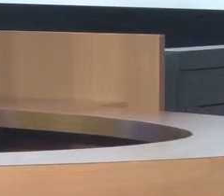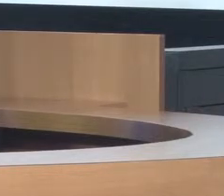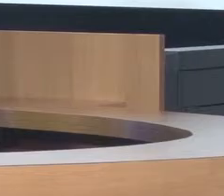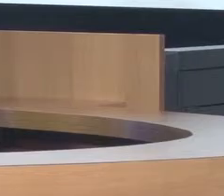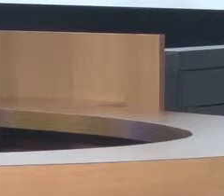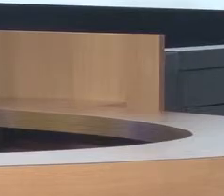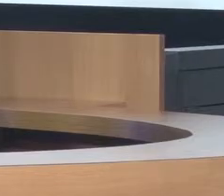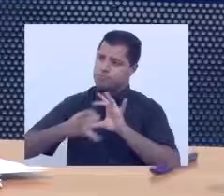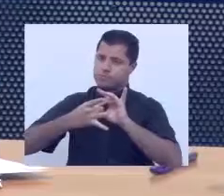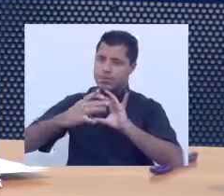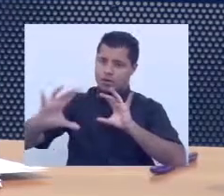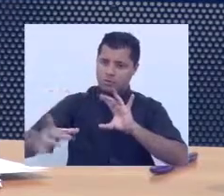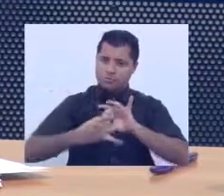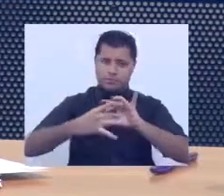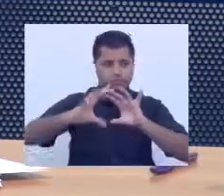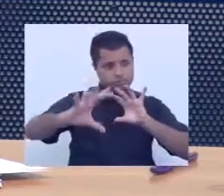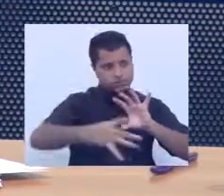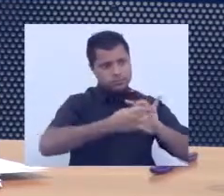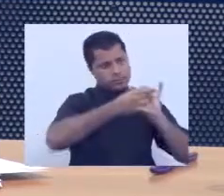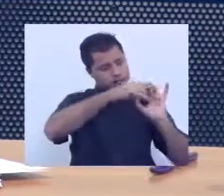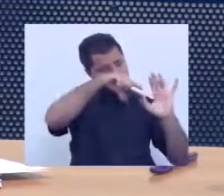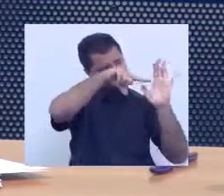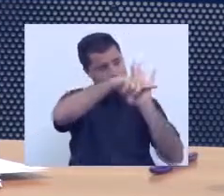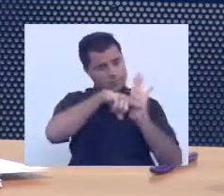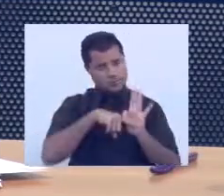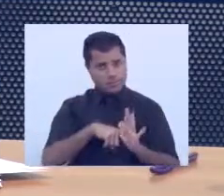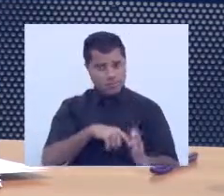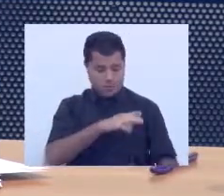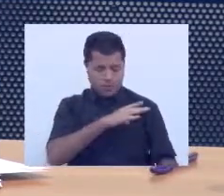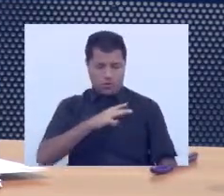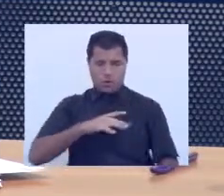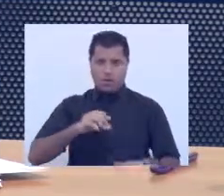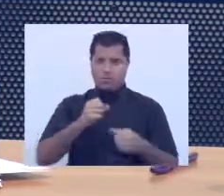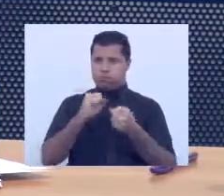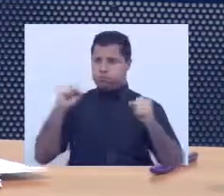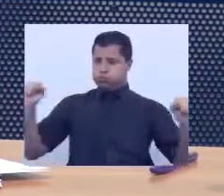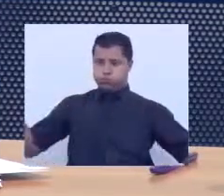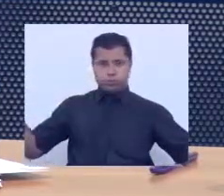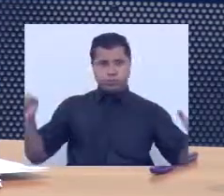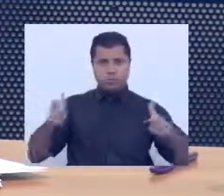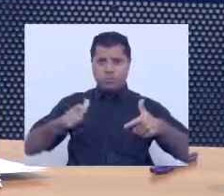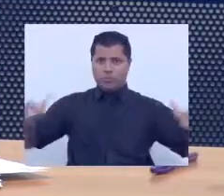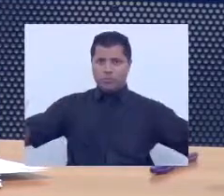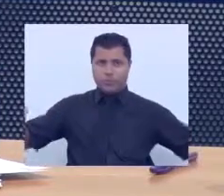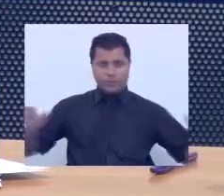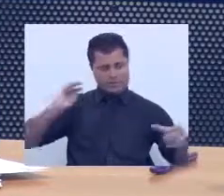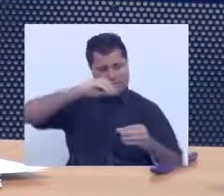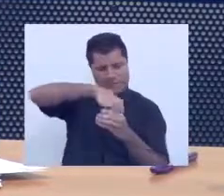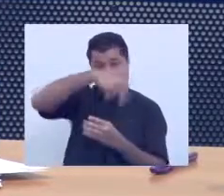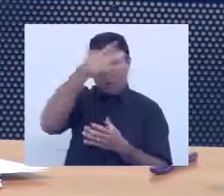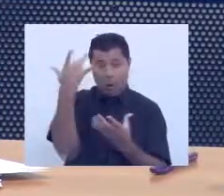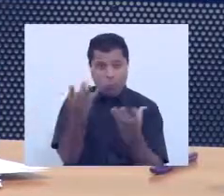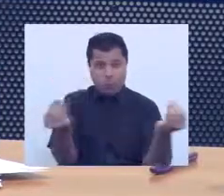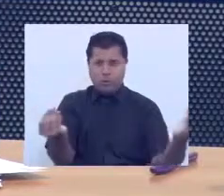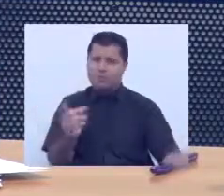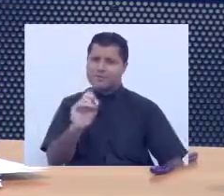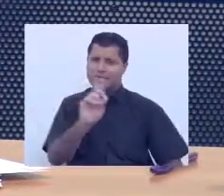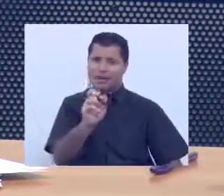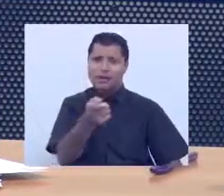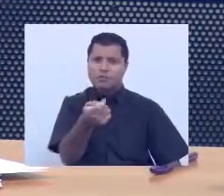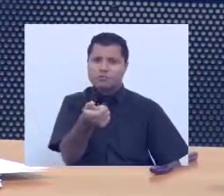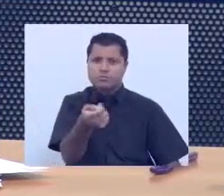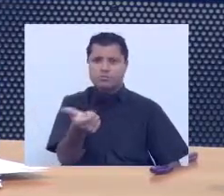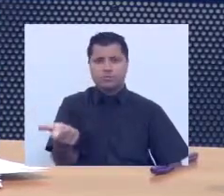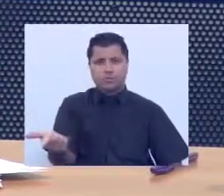a prefeitura. Na verdade, ela não é uma coordenadoria grande, ela não tem que ter uma estrutura pesada, tem que ter uma estrutura leve,